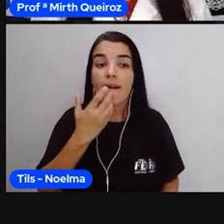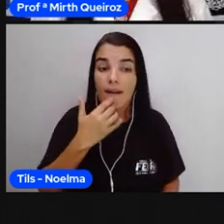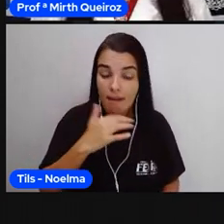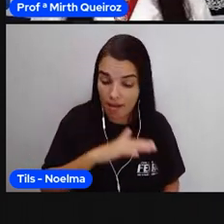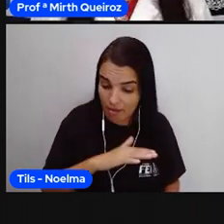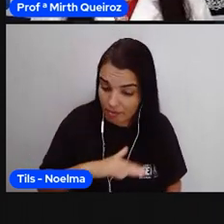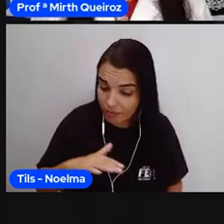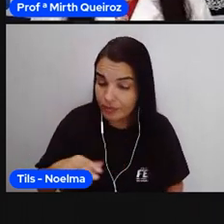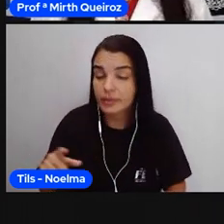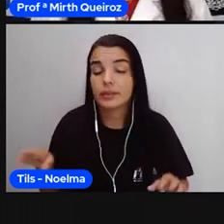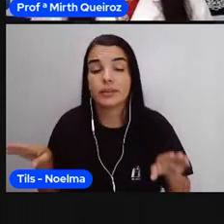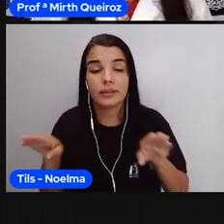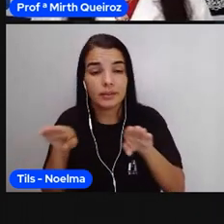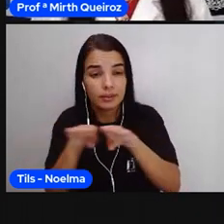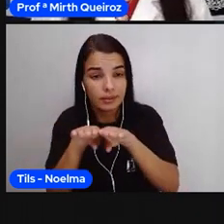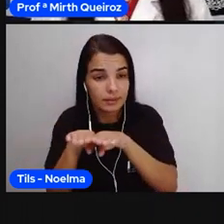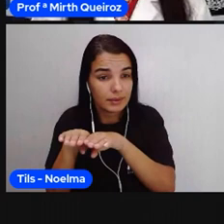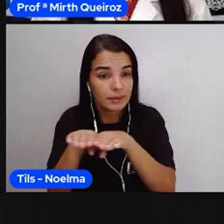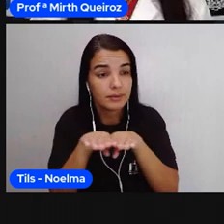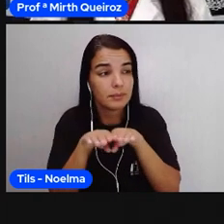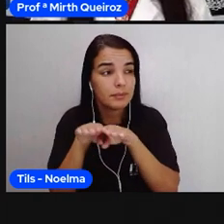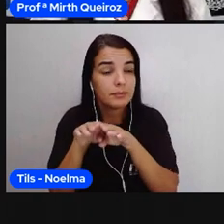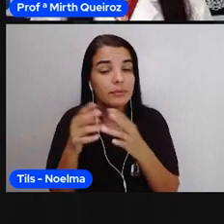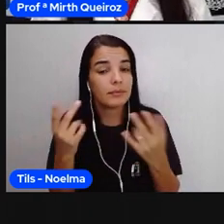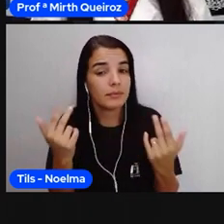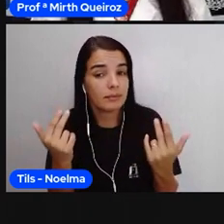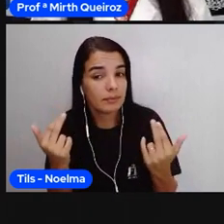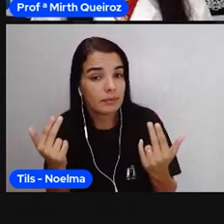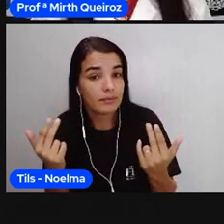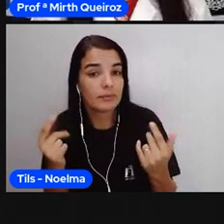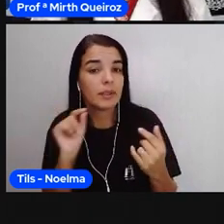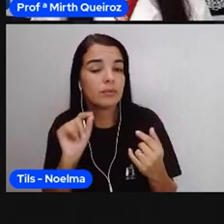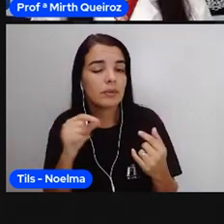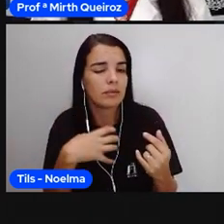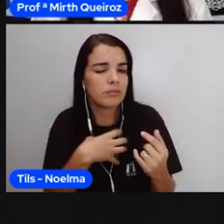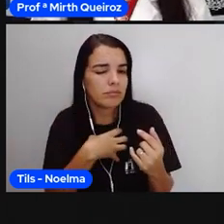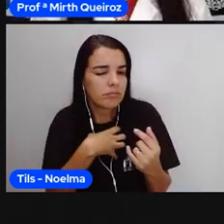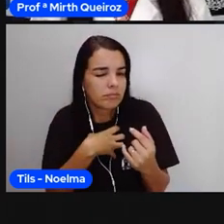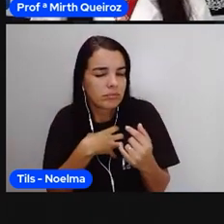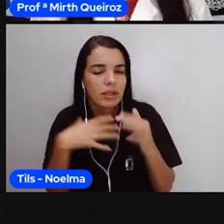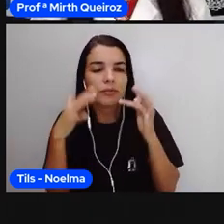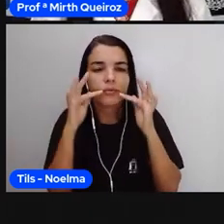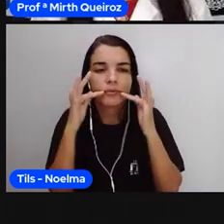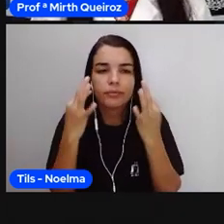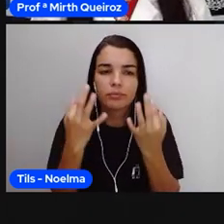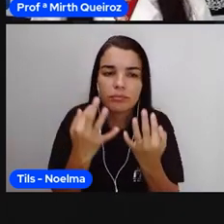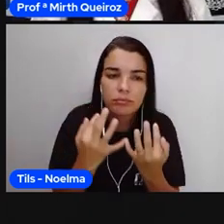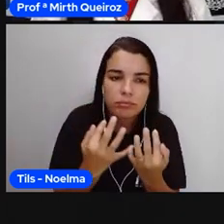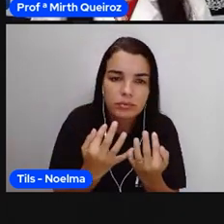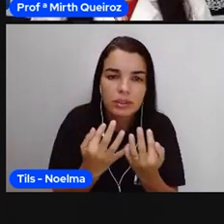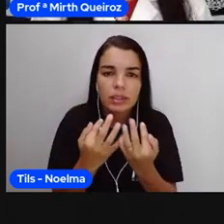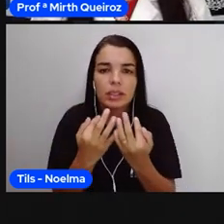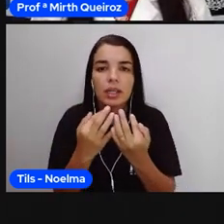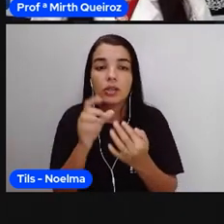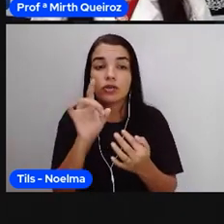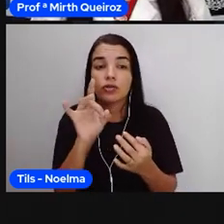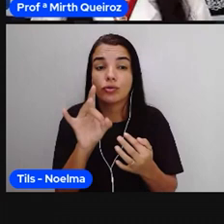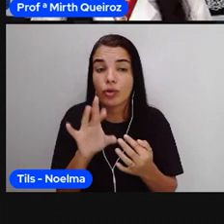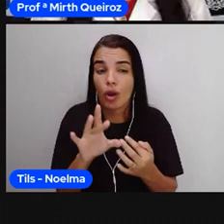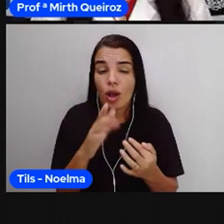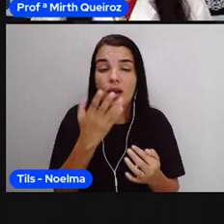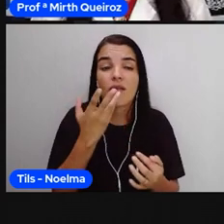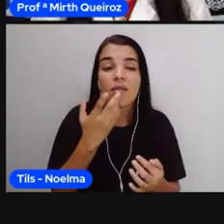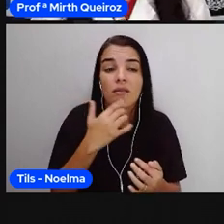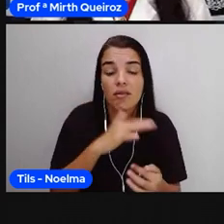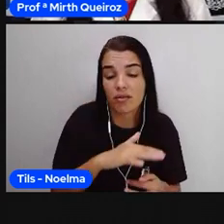dissociada das condições sociais da família, onde os sentimentos sobre a infância se dava nas camadas mais nobres da sociedade.